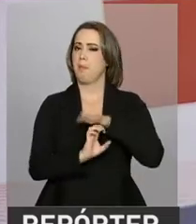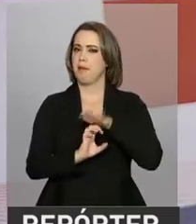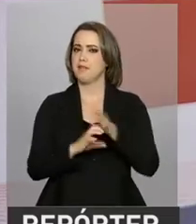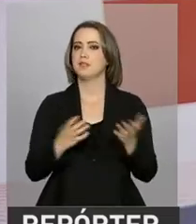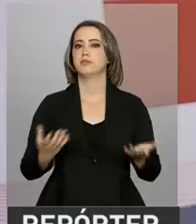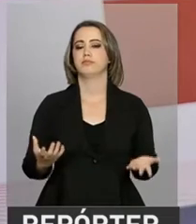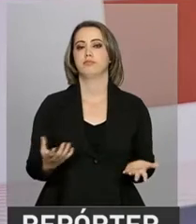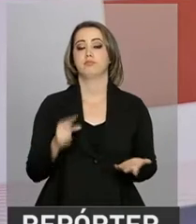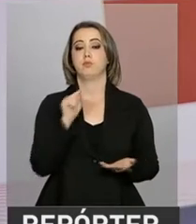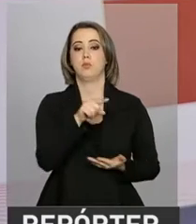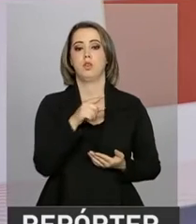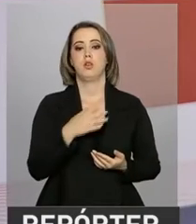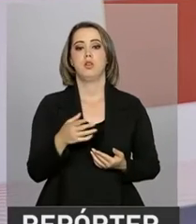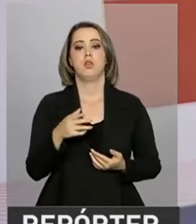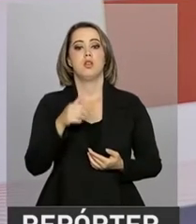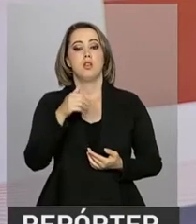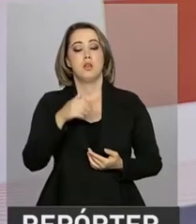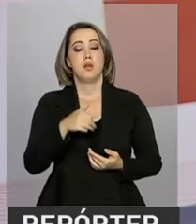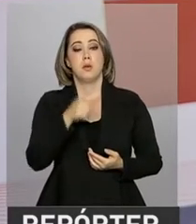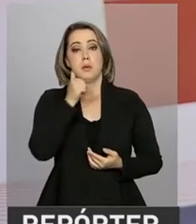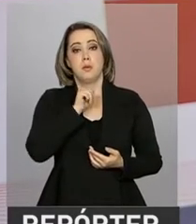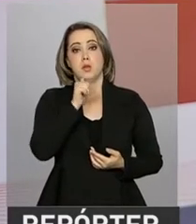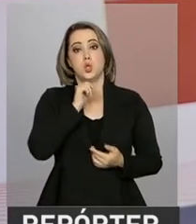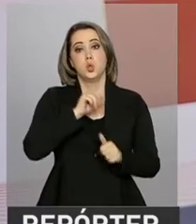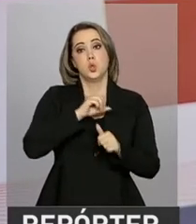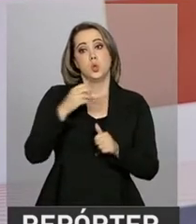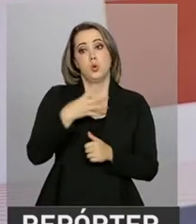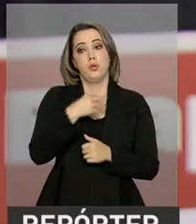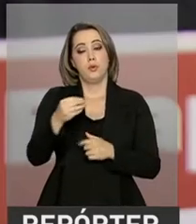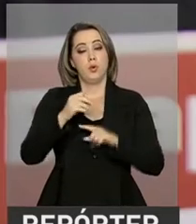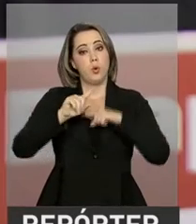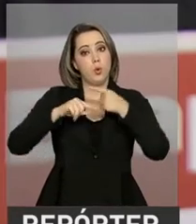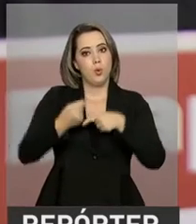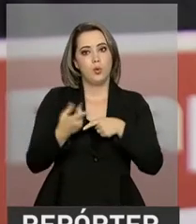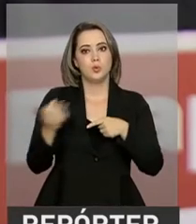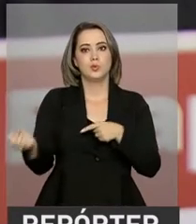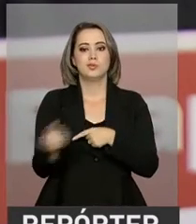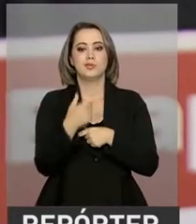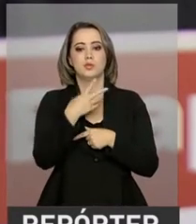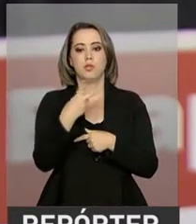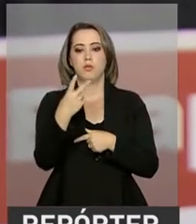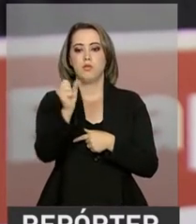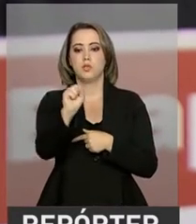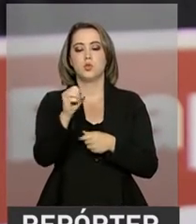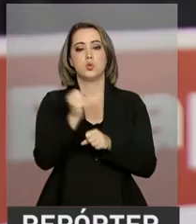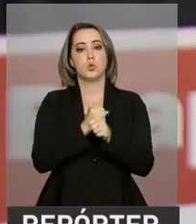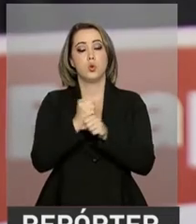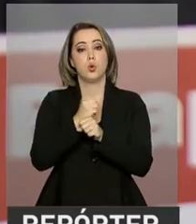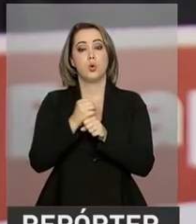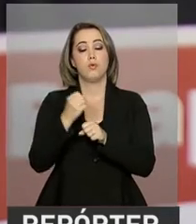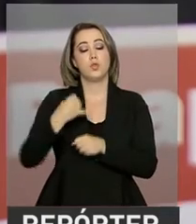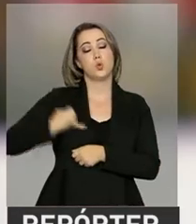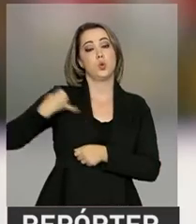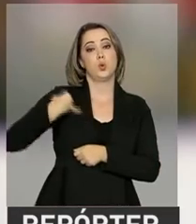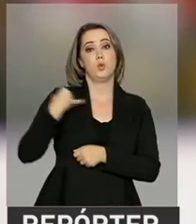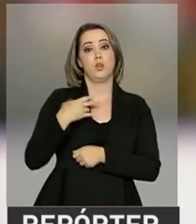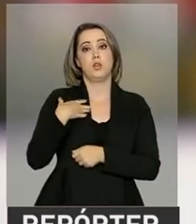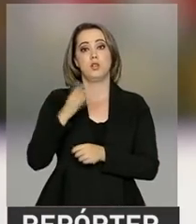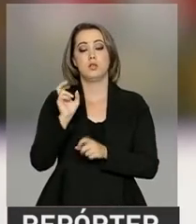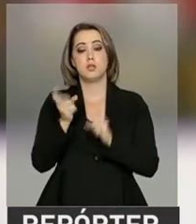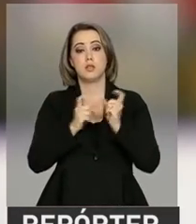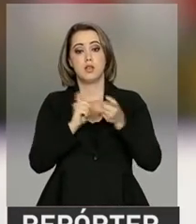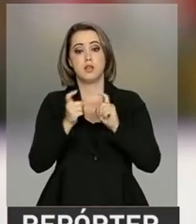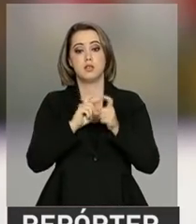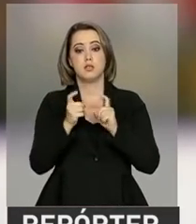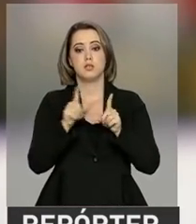bruna de uma outra geração mas também não tem medo de se arriscar aos 28 anos administra uma agroindústria com os pais